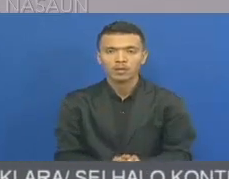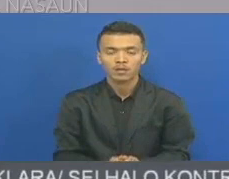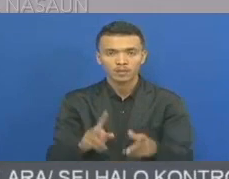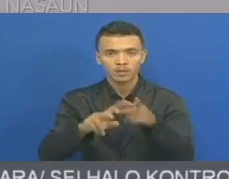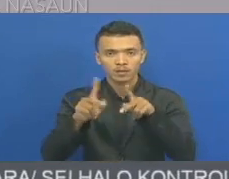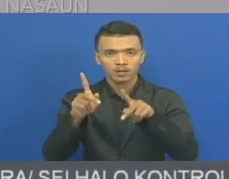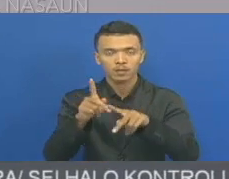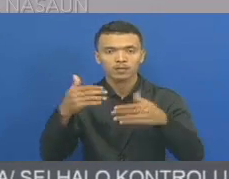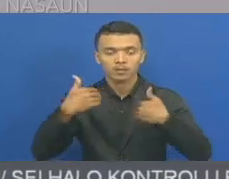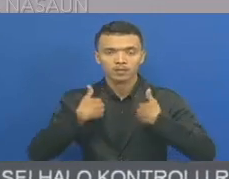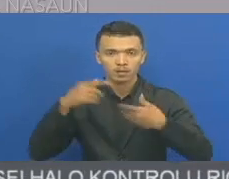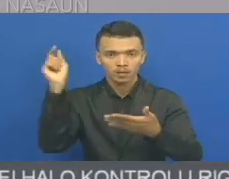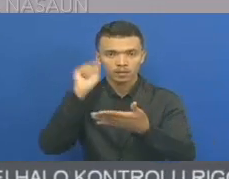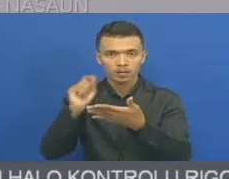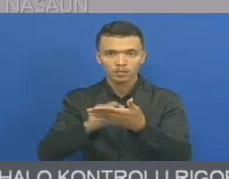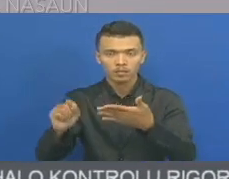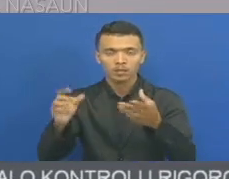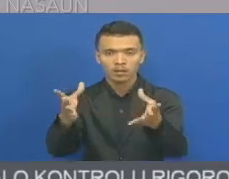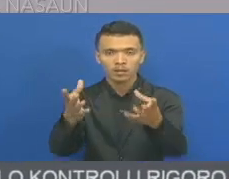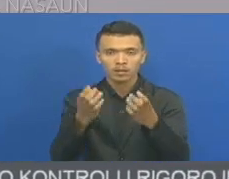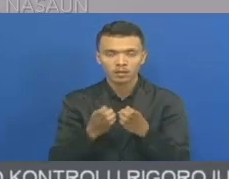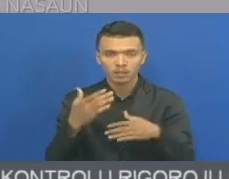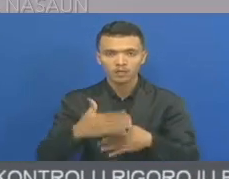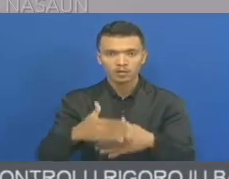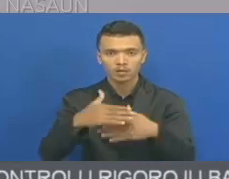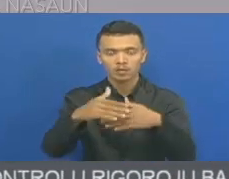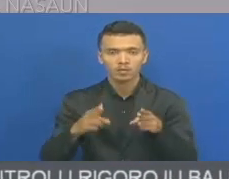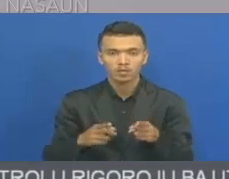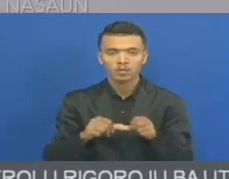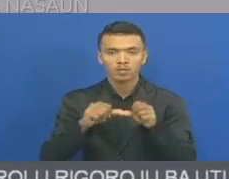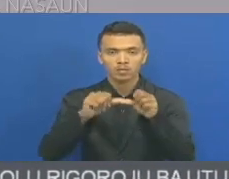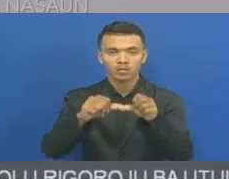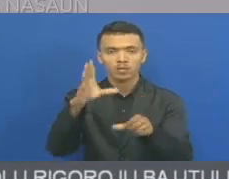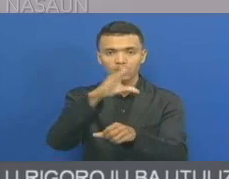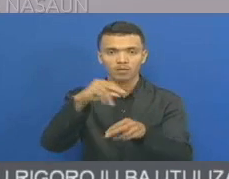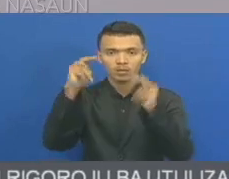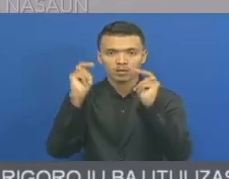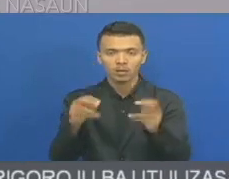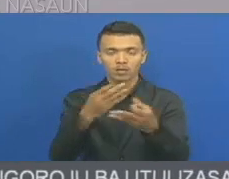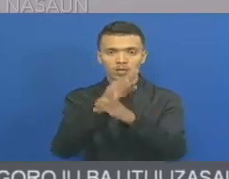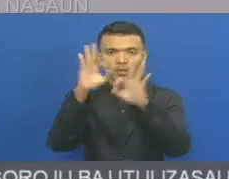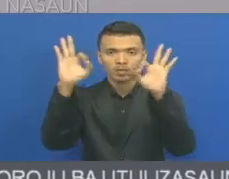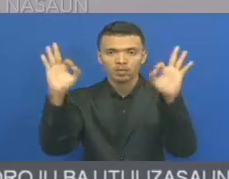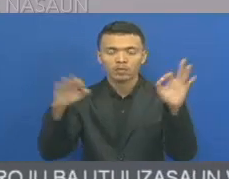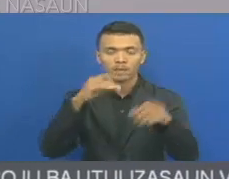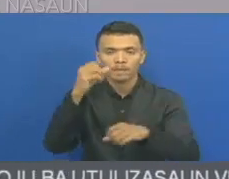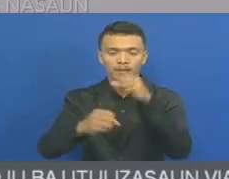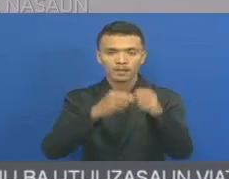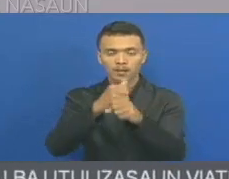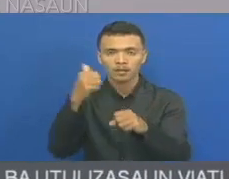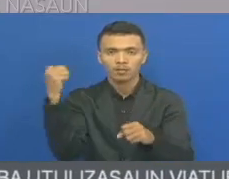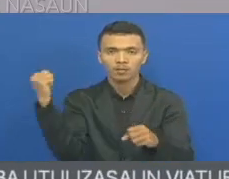né, e entendimento, a cara projeto, né, tem que lá e tem que outro. Odbera, né, tina ulu ka kara hotu